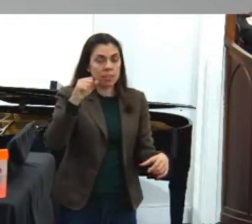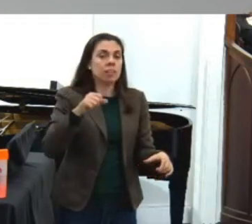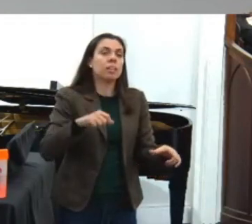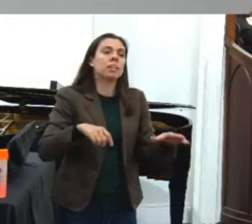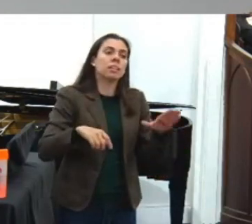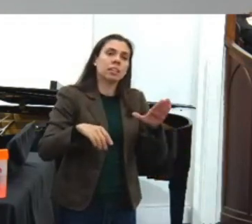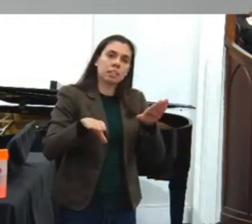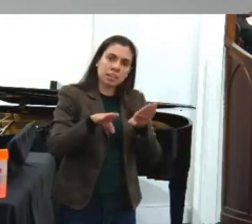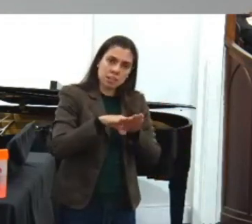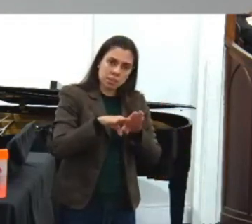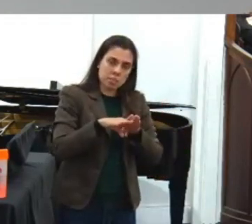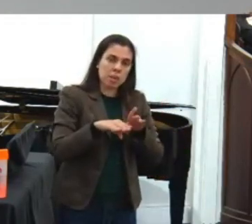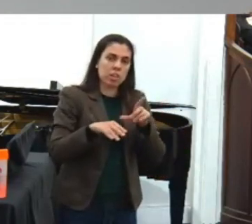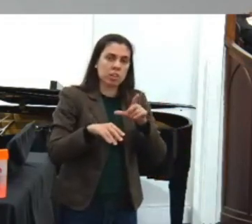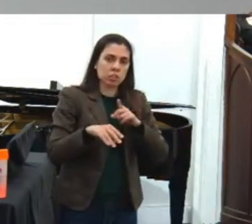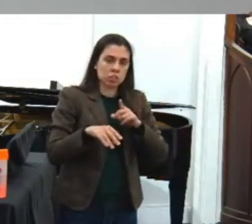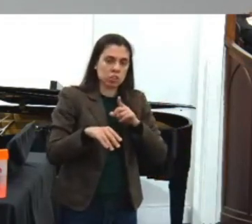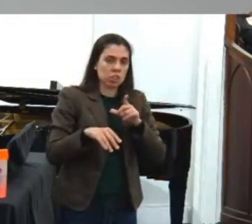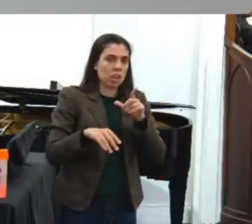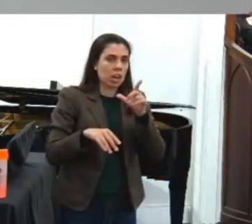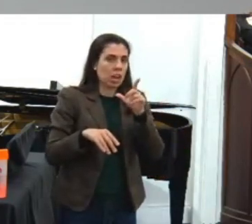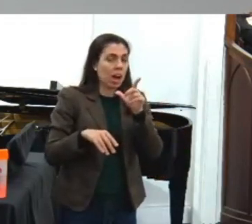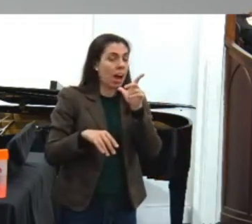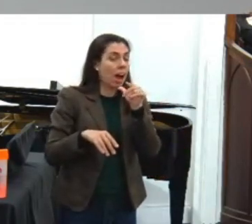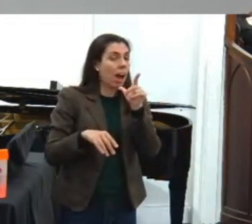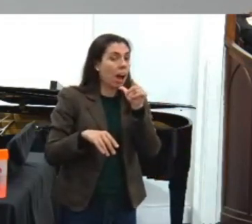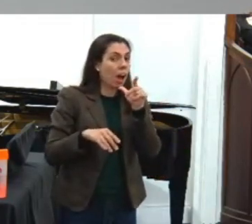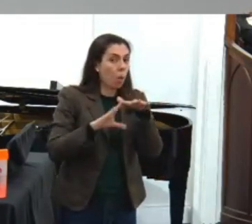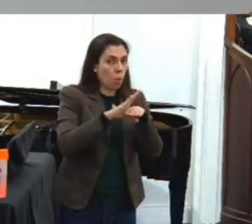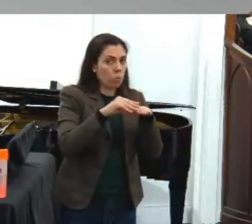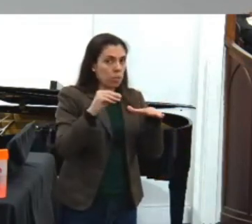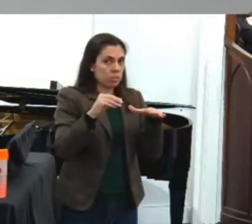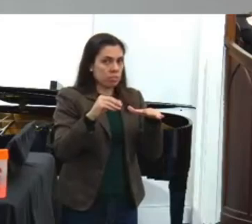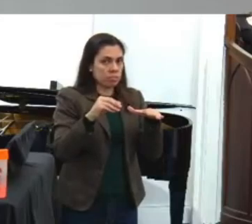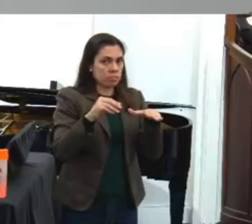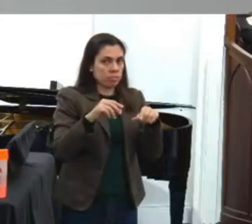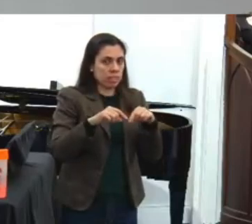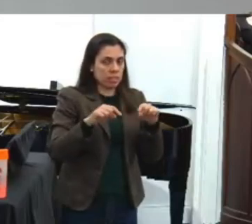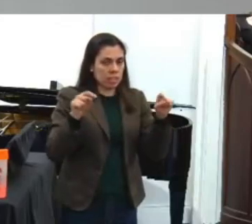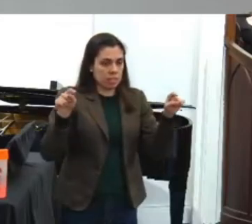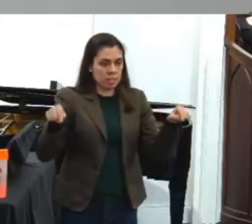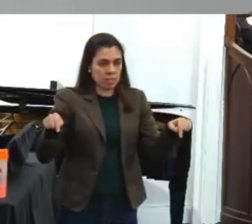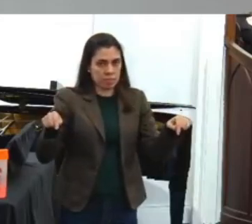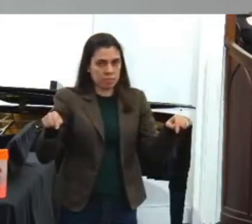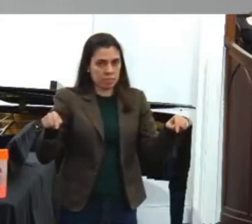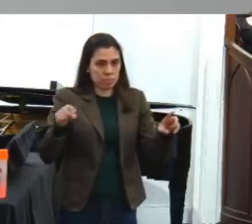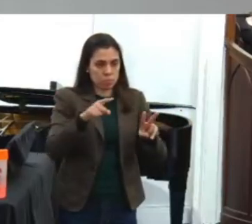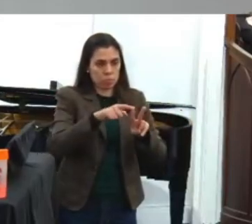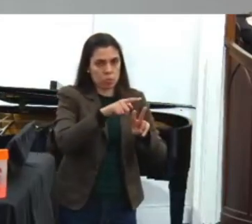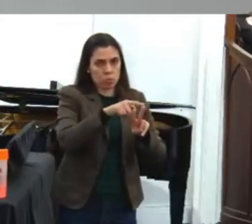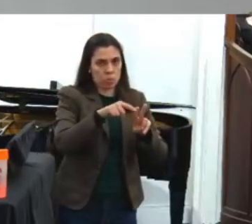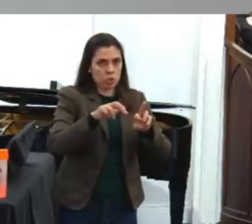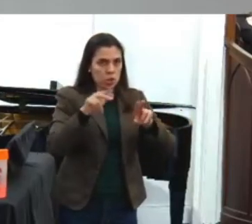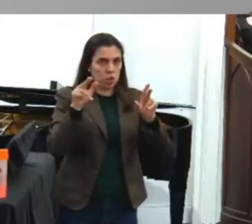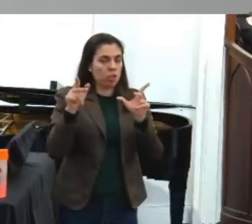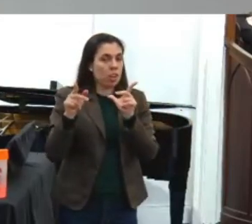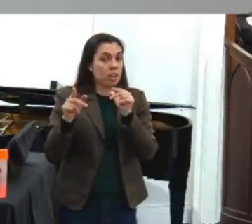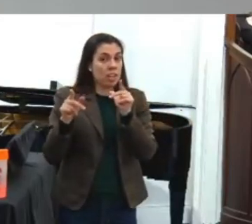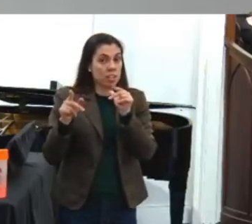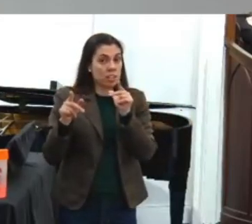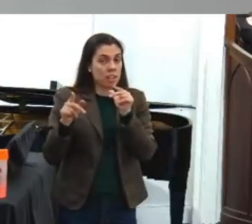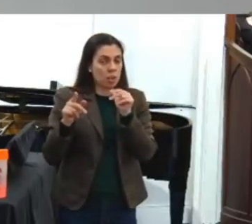Por isso, Laodiceia, que não tinha água potável, construiu um sistema